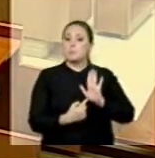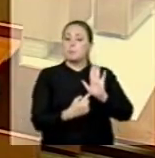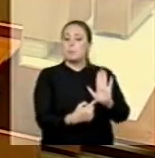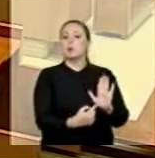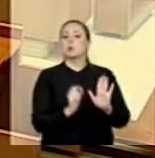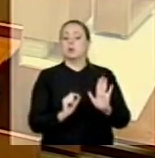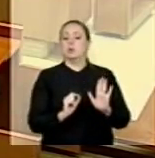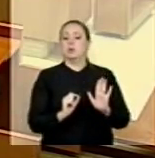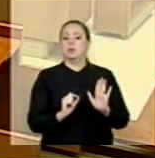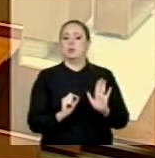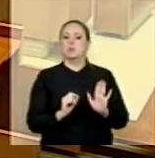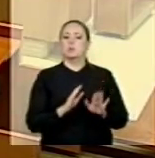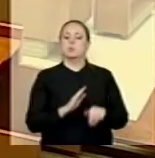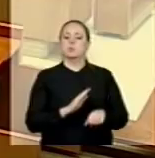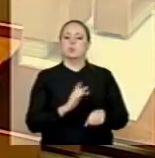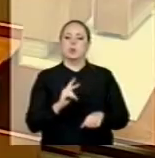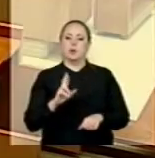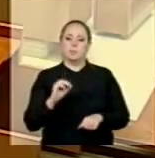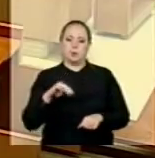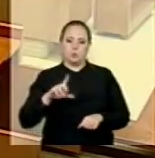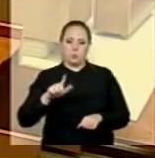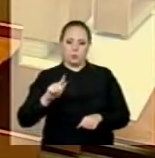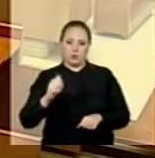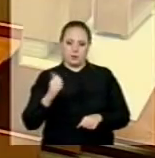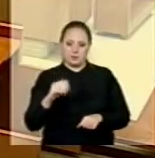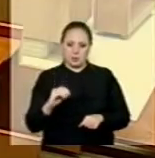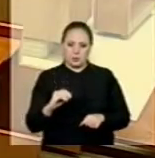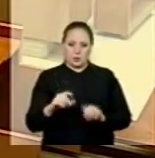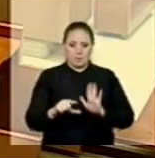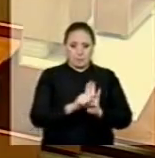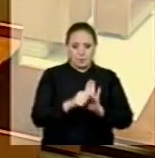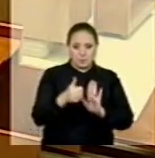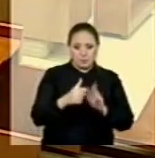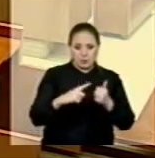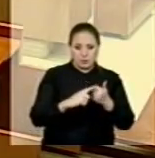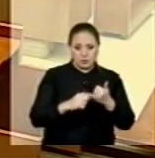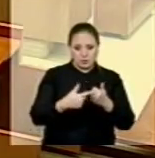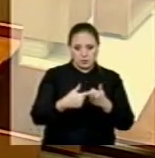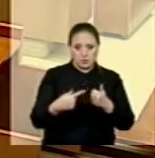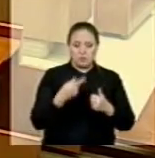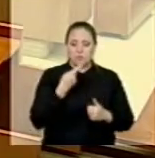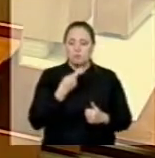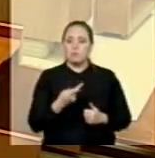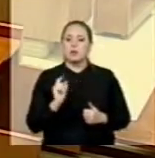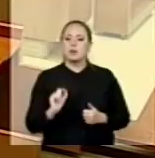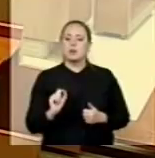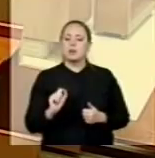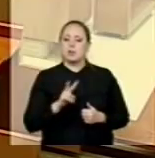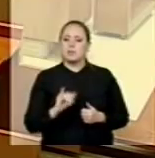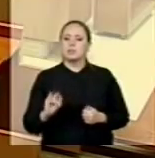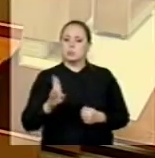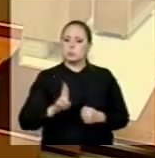desde a promulgação, no parágrafo 1º do artigo 27, serem